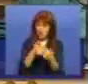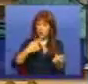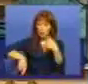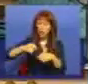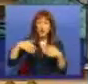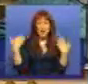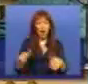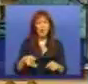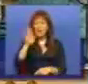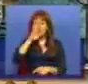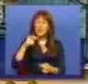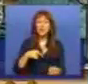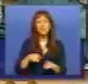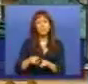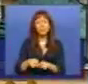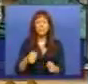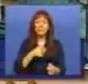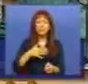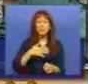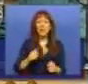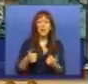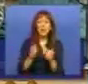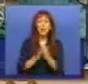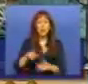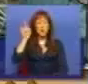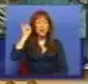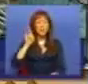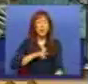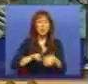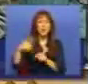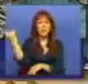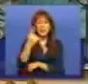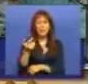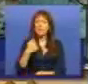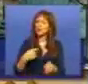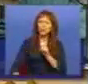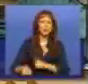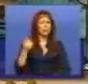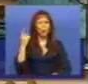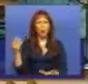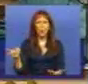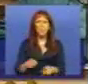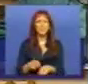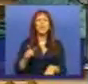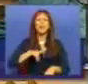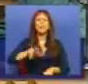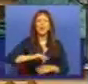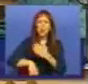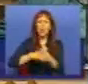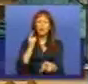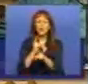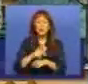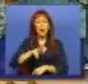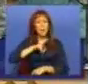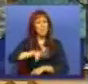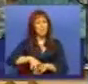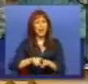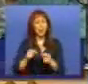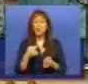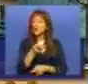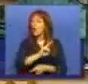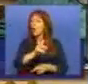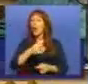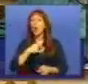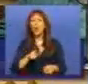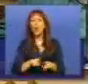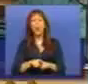todos se o bem de todos fosse a prioridade da política que manda. Mas não é. Portugal continua a ser o país em que a